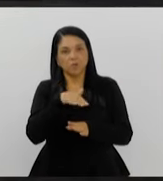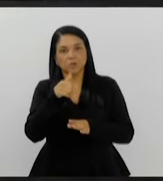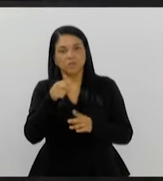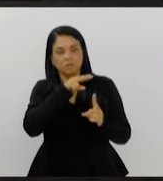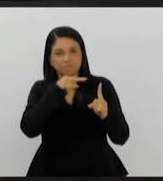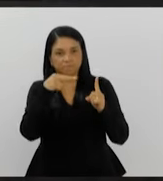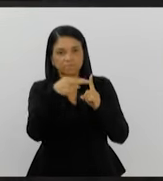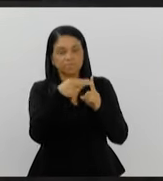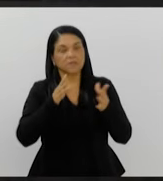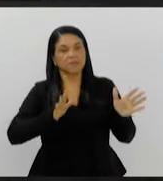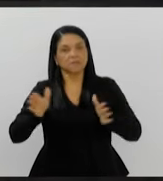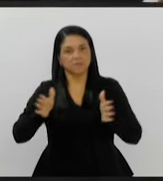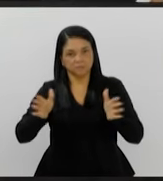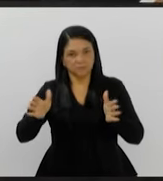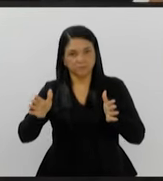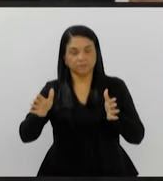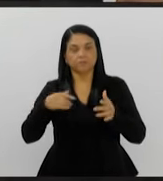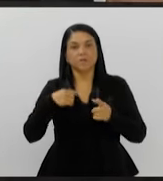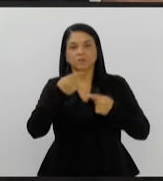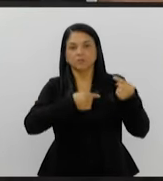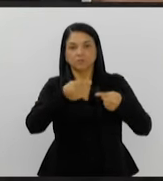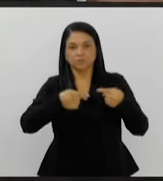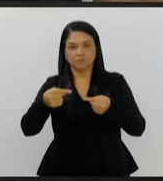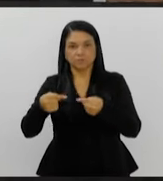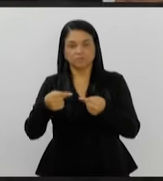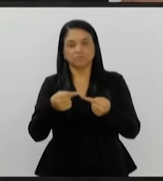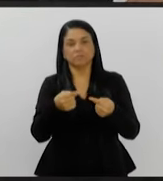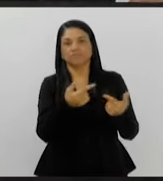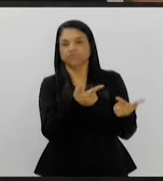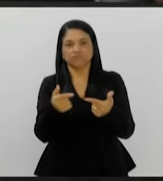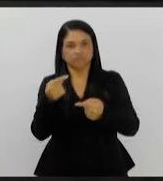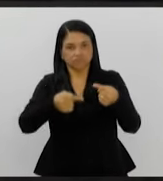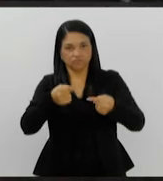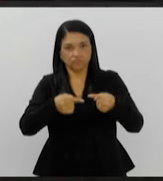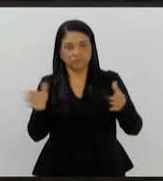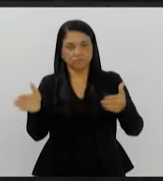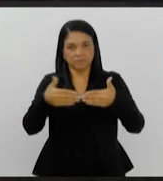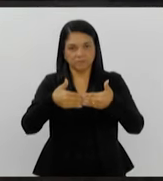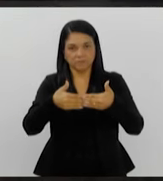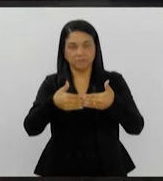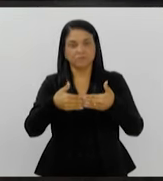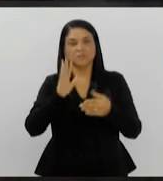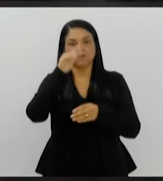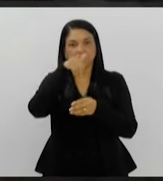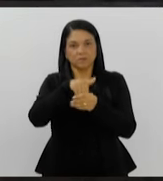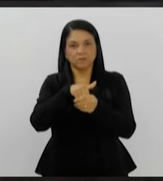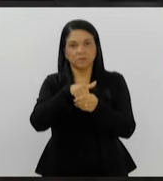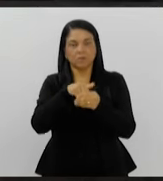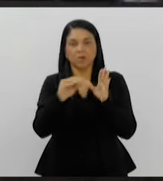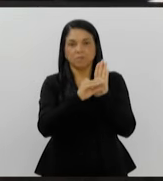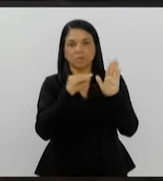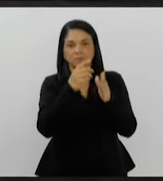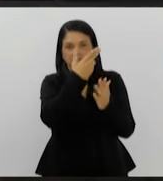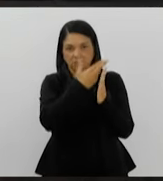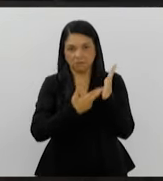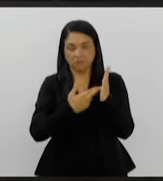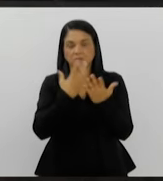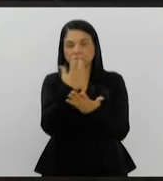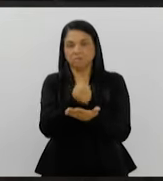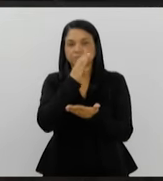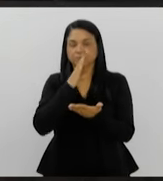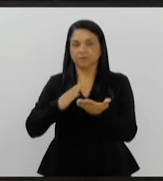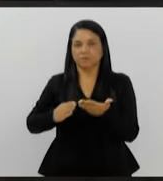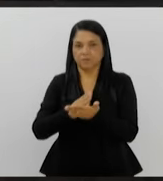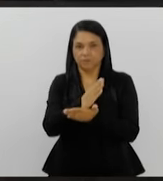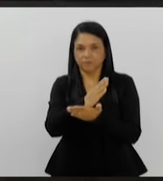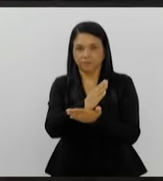na acessibilidade em discussão não havendo Quem Queira discutir encerrada a discussão em votação emenda de redação senhores que aprovam permaneça Como